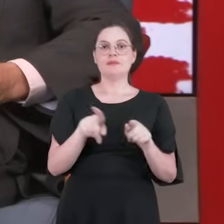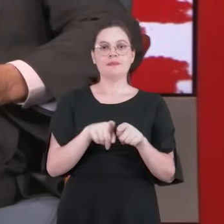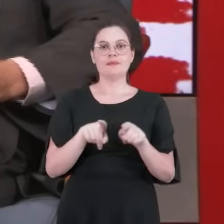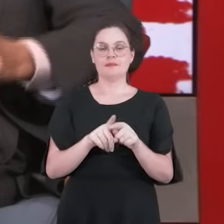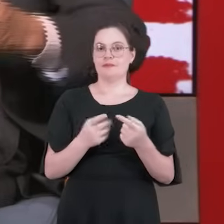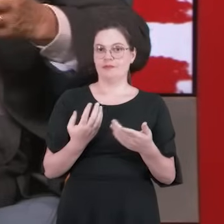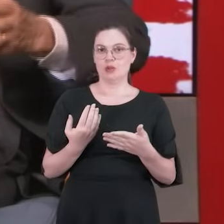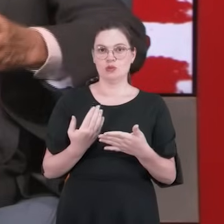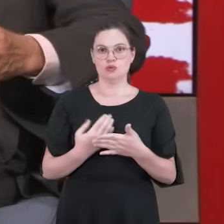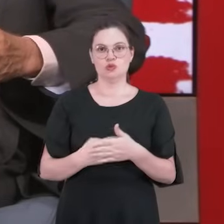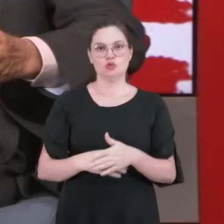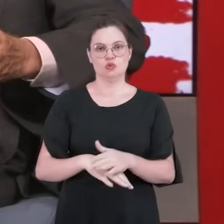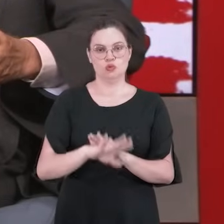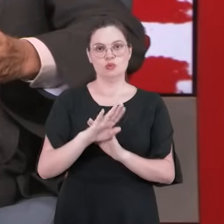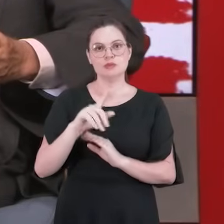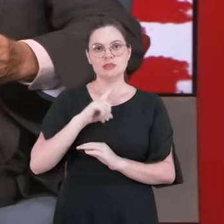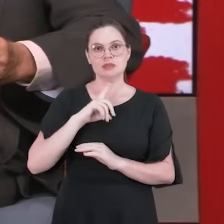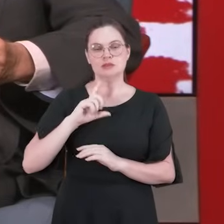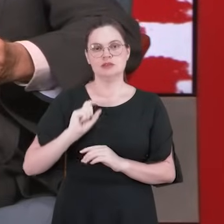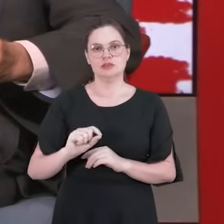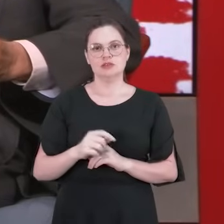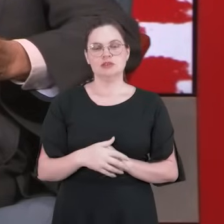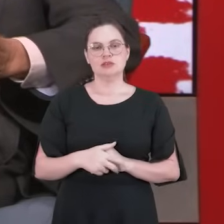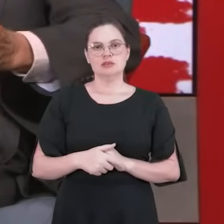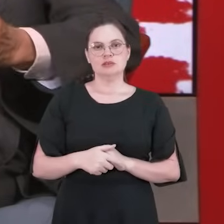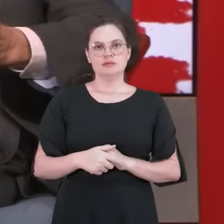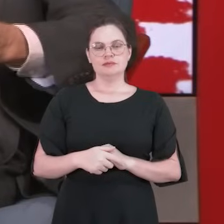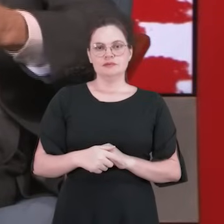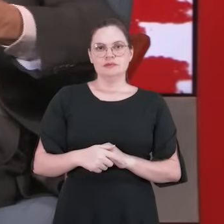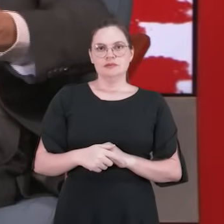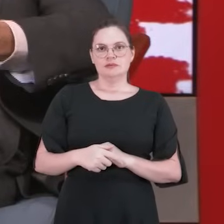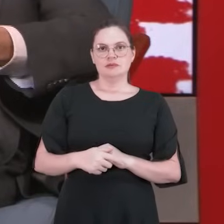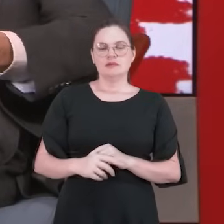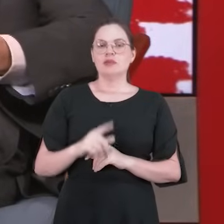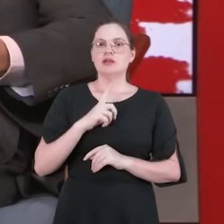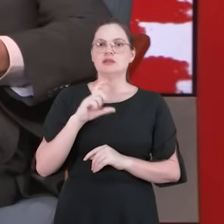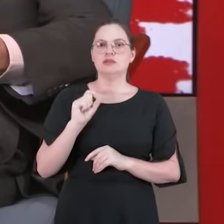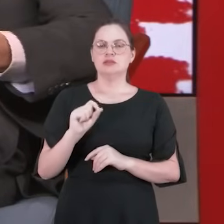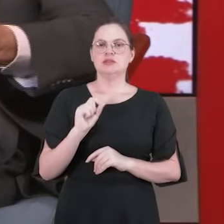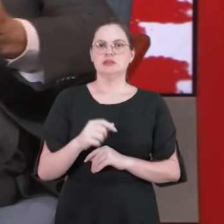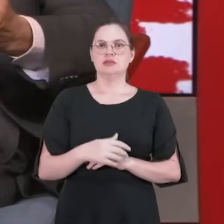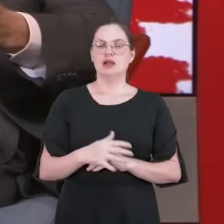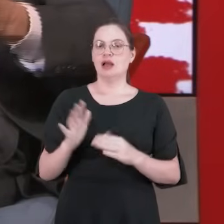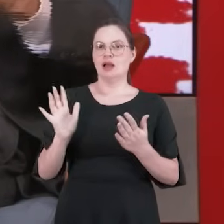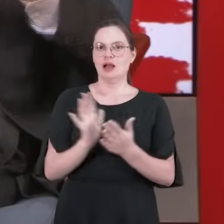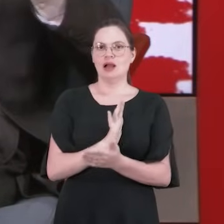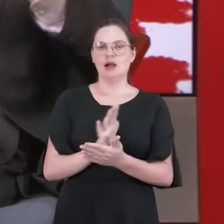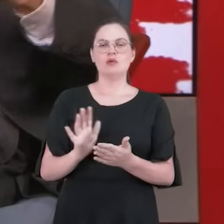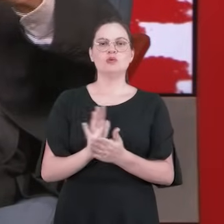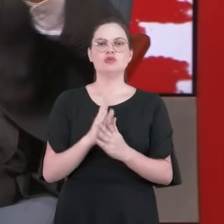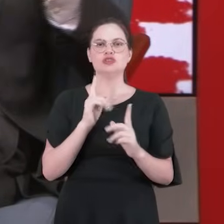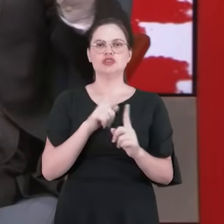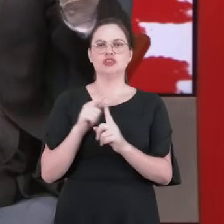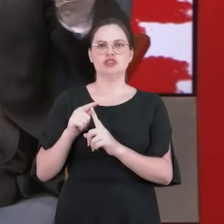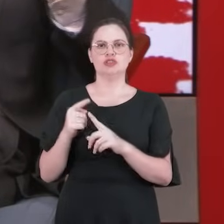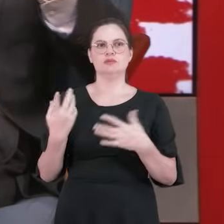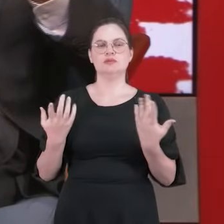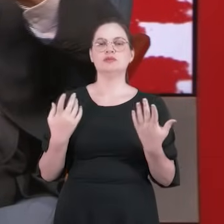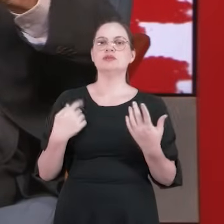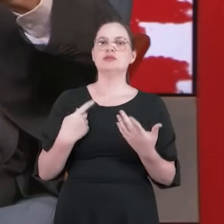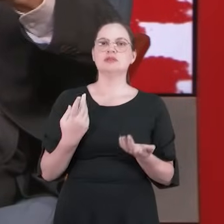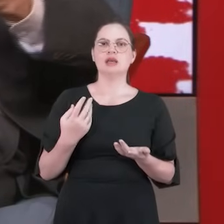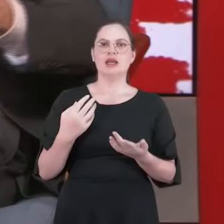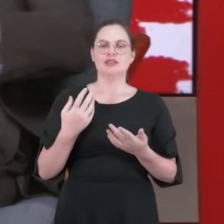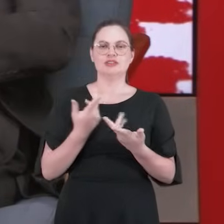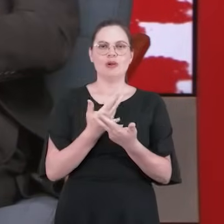costumes, que era fazer uma imposição de costume, aquilo que se chamava de usos